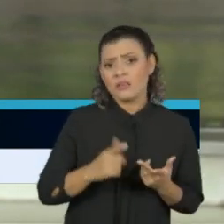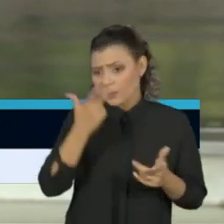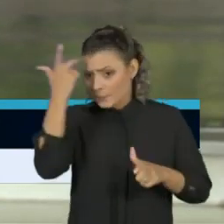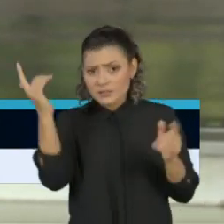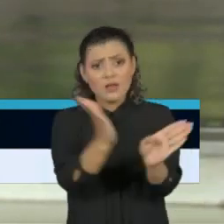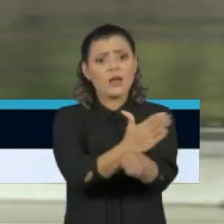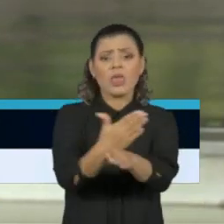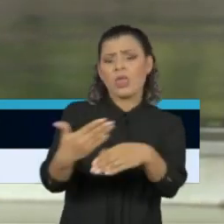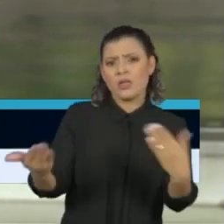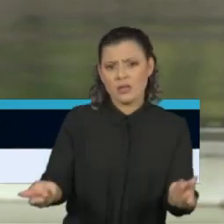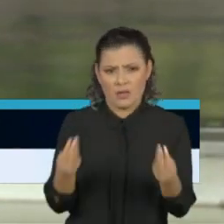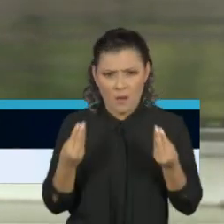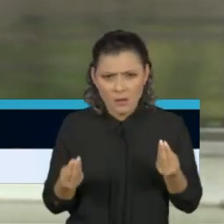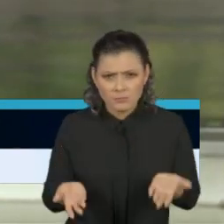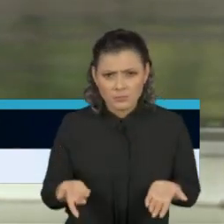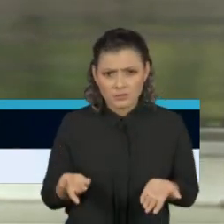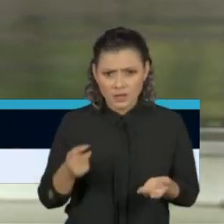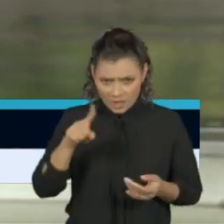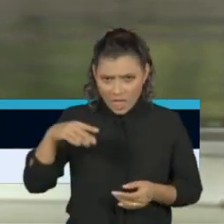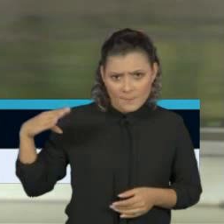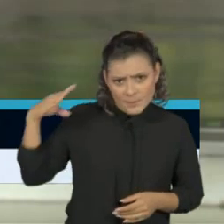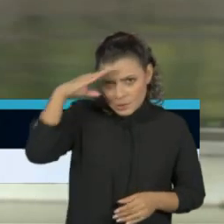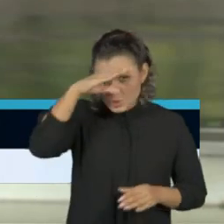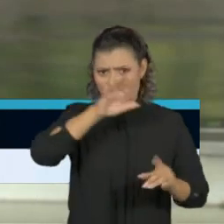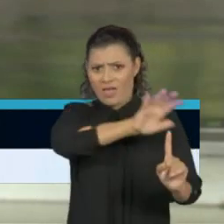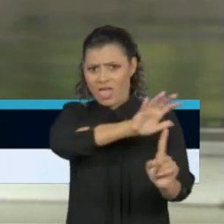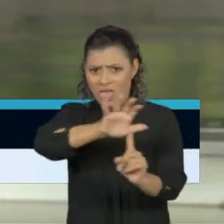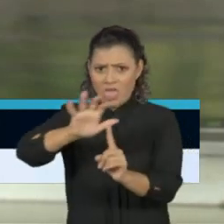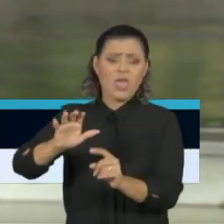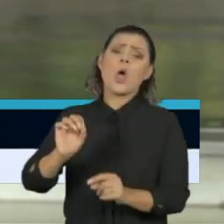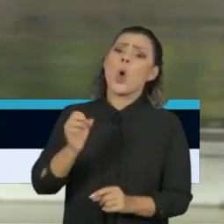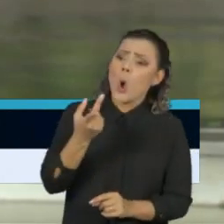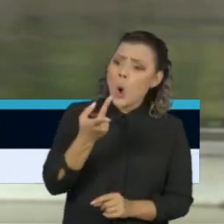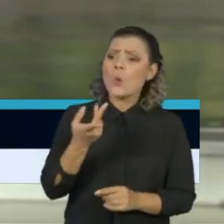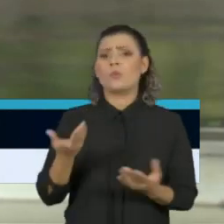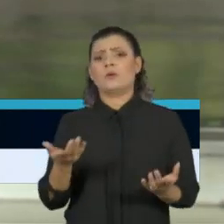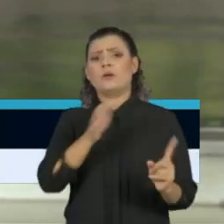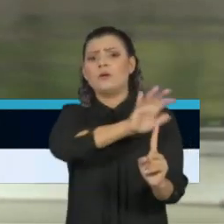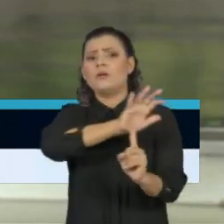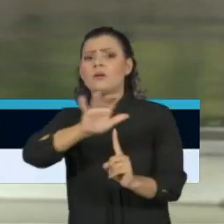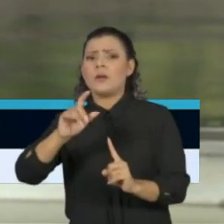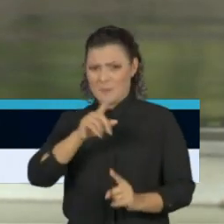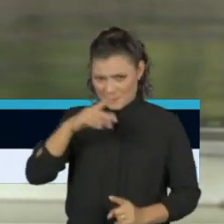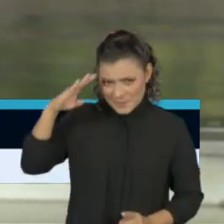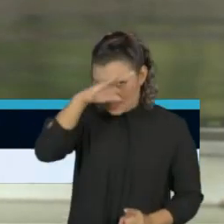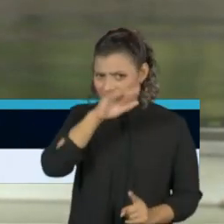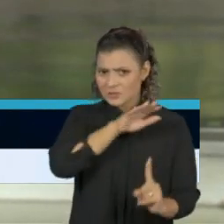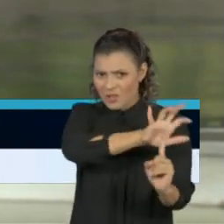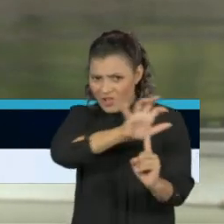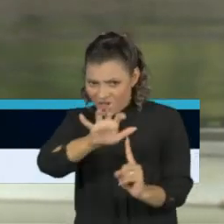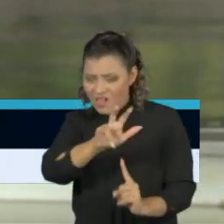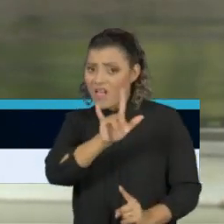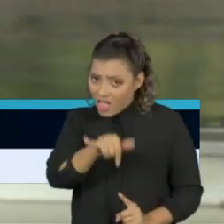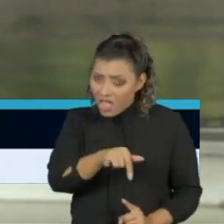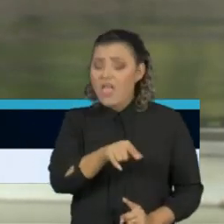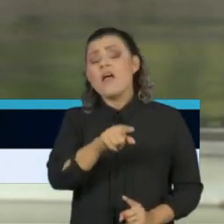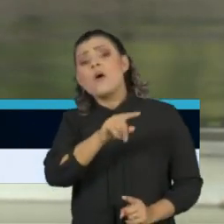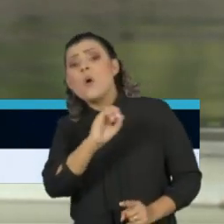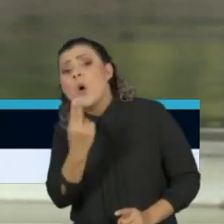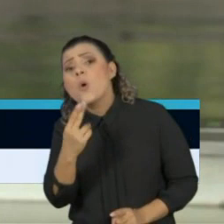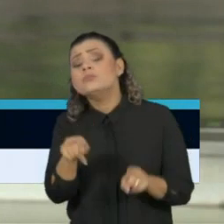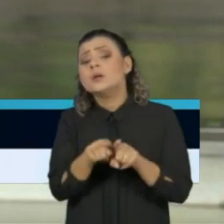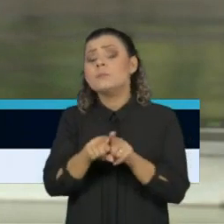saber do senhor se o senhor entende que esse é um efeito Bolsonaro e o quanto isso acende uma luz amarela do governo, já que o